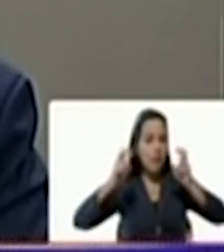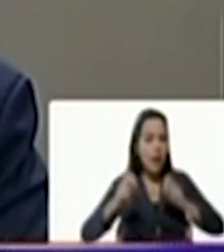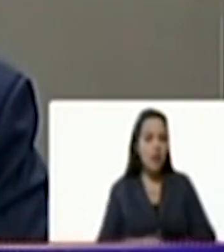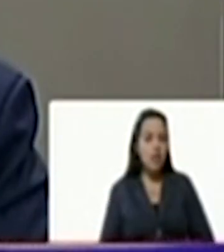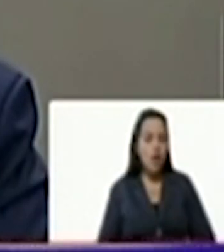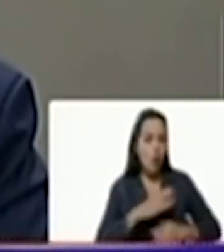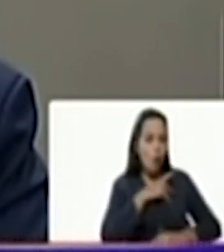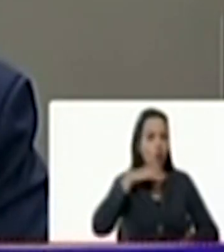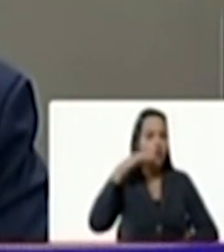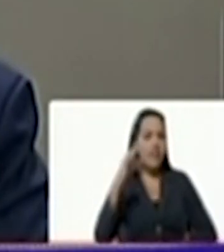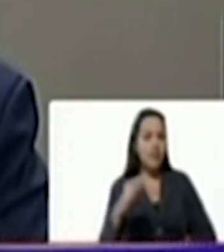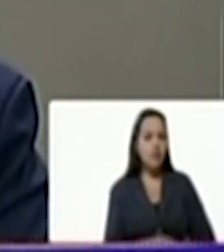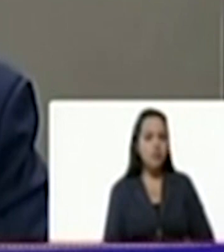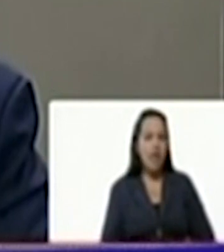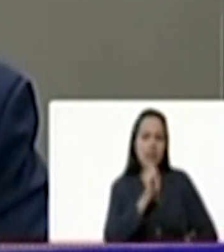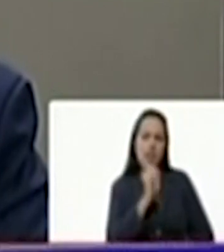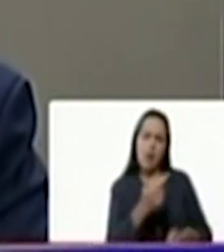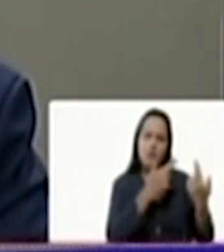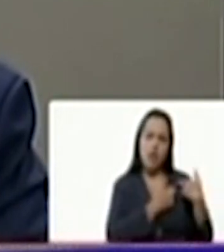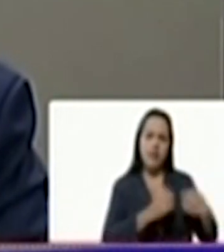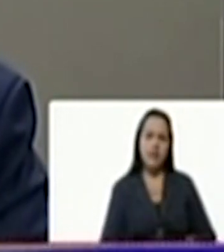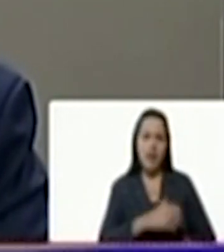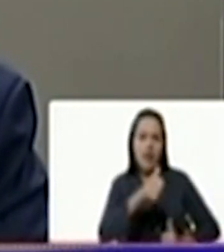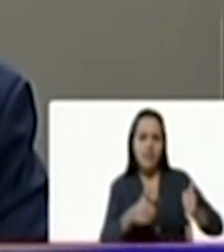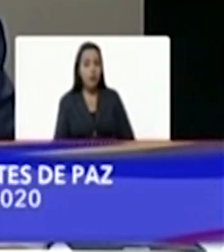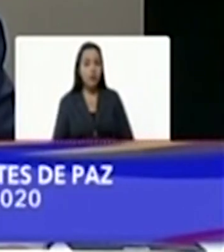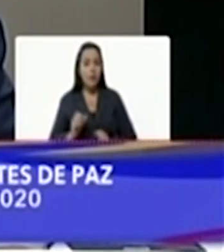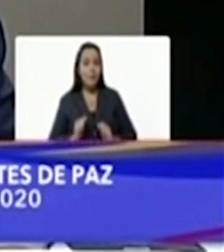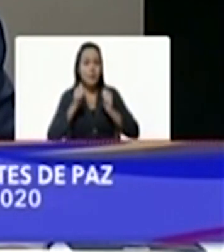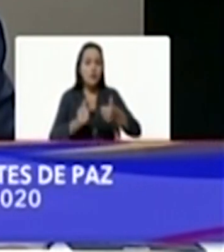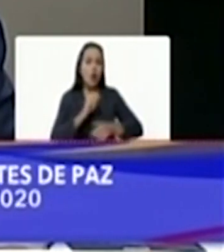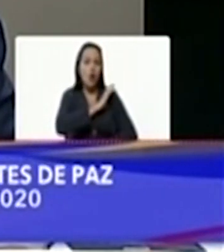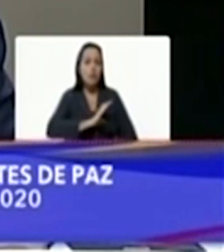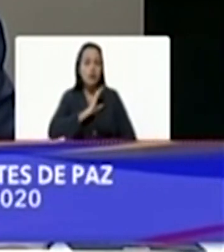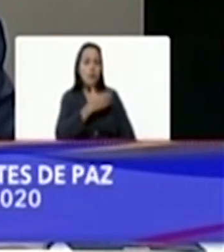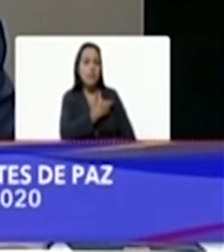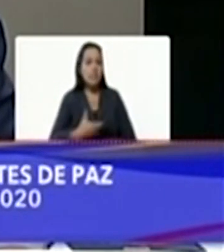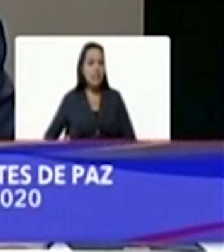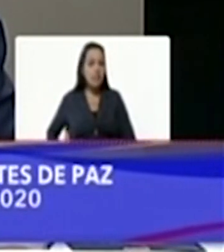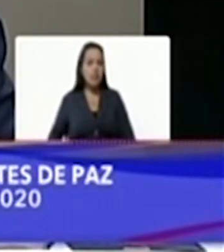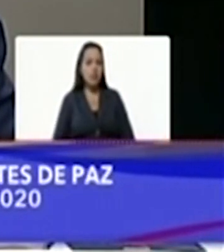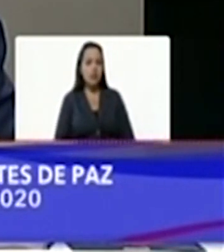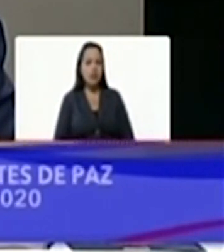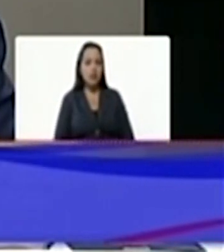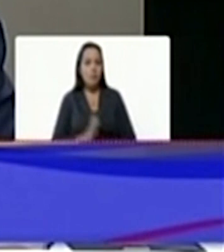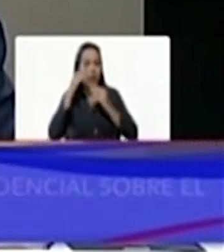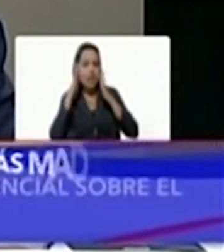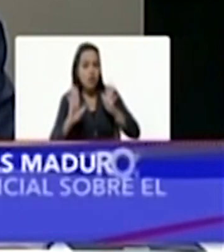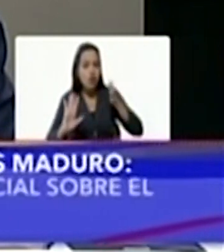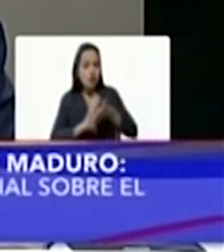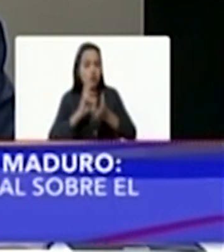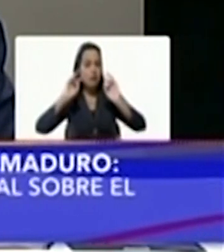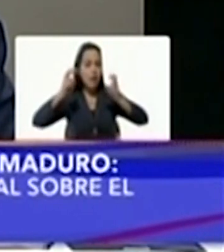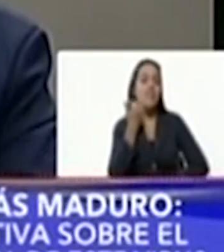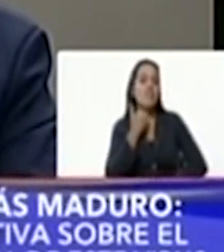que lançará uma campanha preventiva sobre o novo coronavírus o líder disse que o país em crise conta com os insumos e reagentes necessários